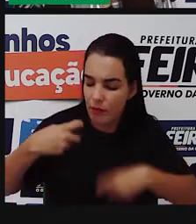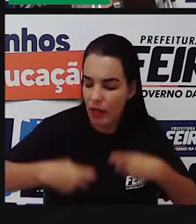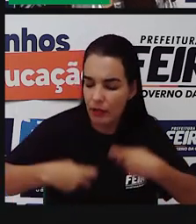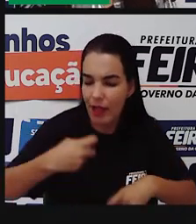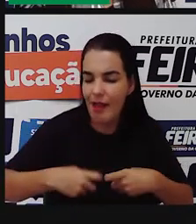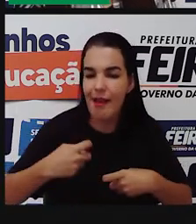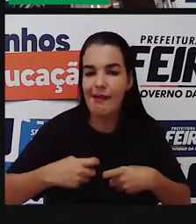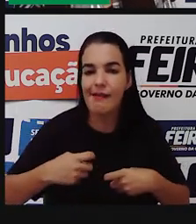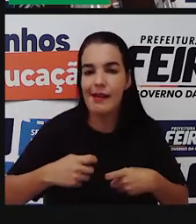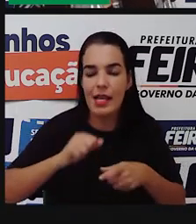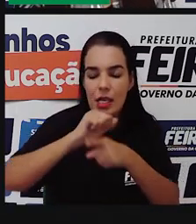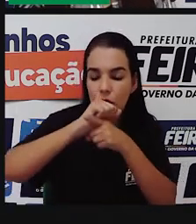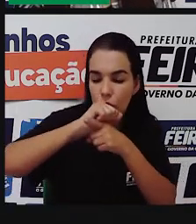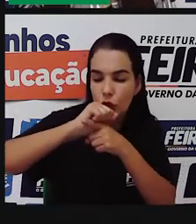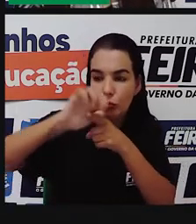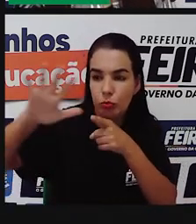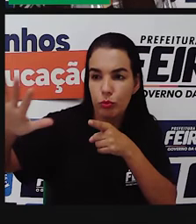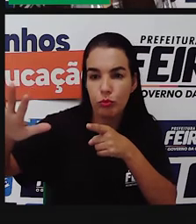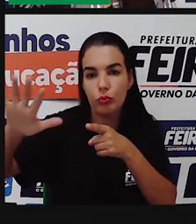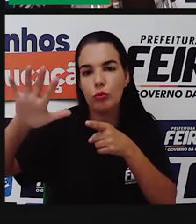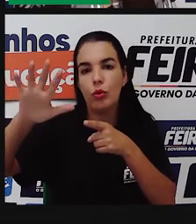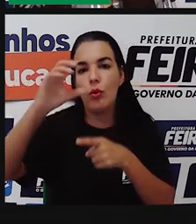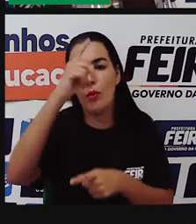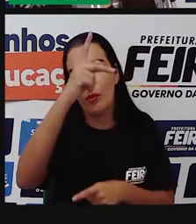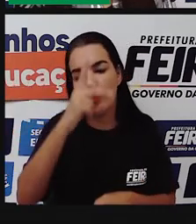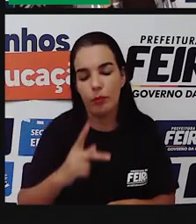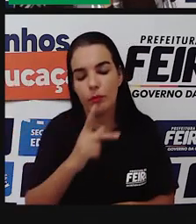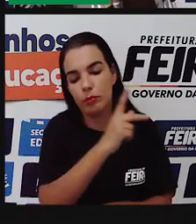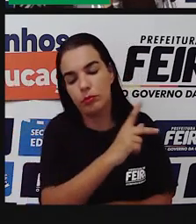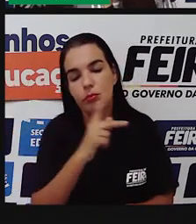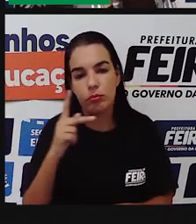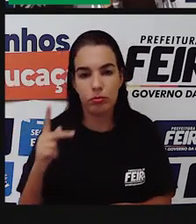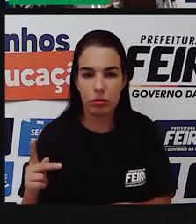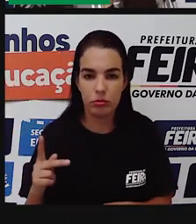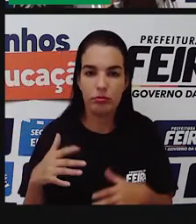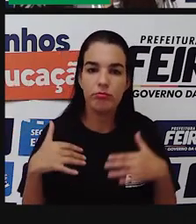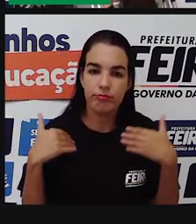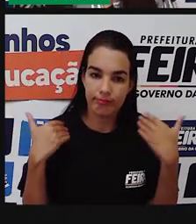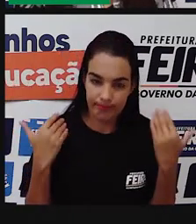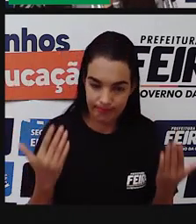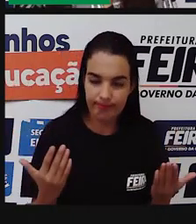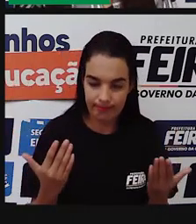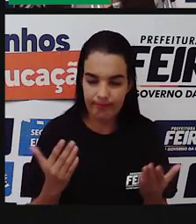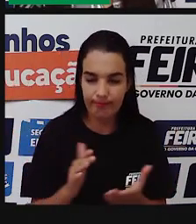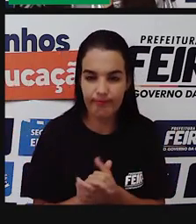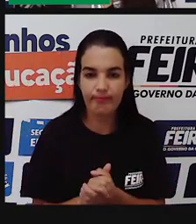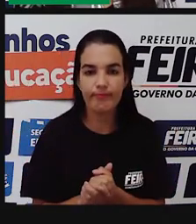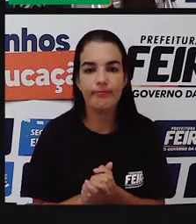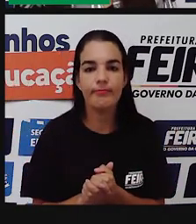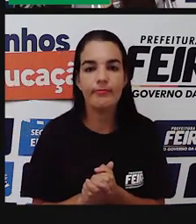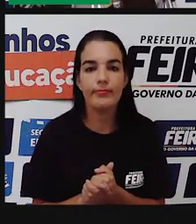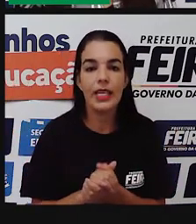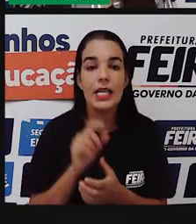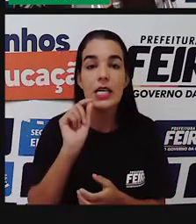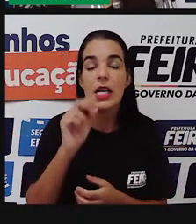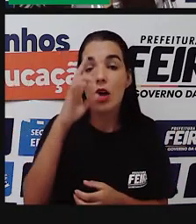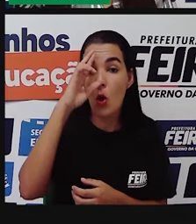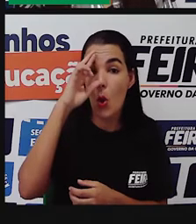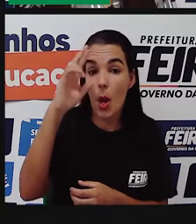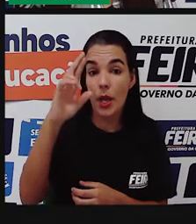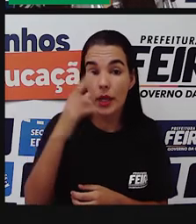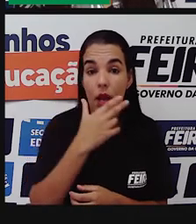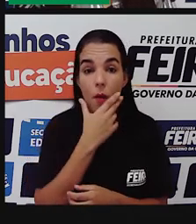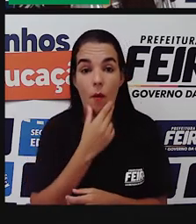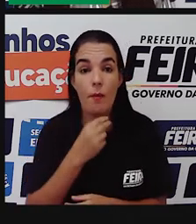contra os jesuítas e a coroa portuguesa, já que eles queriam essa mão de obra. Os líderes foram